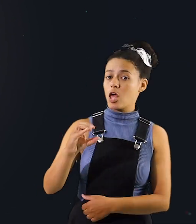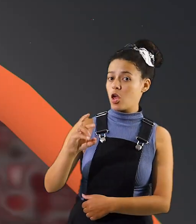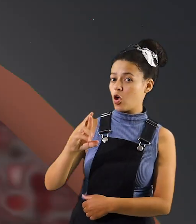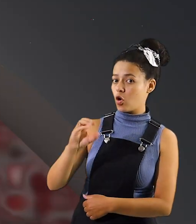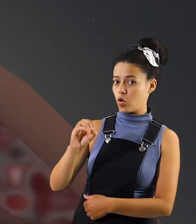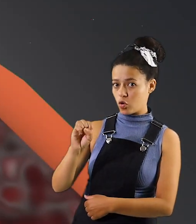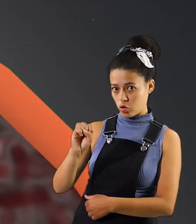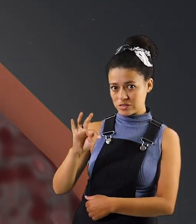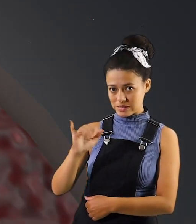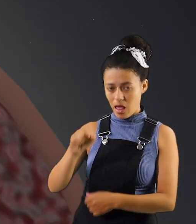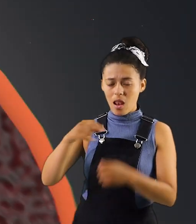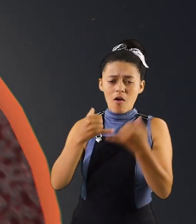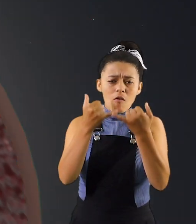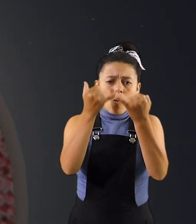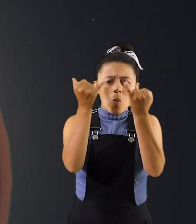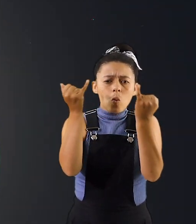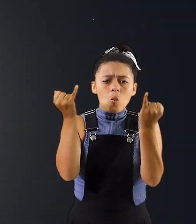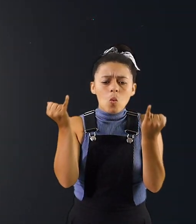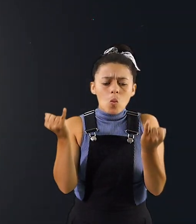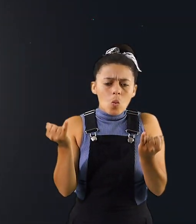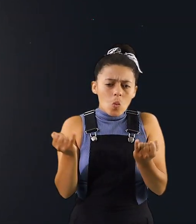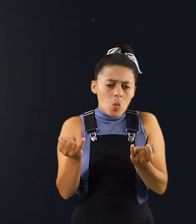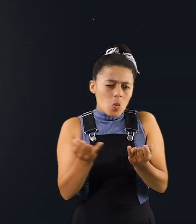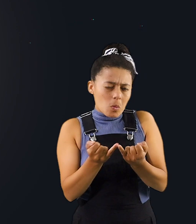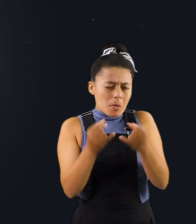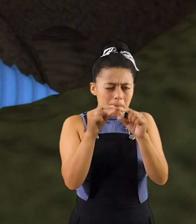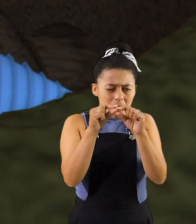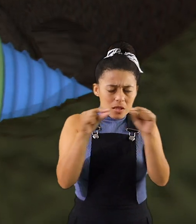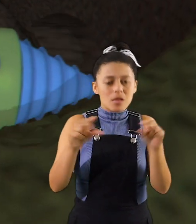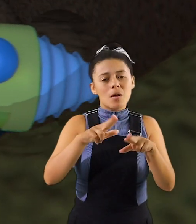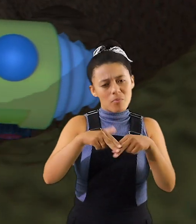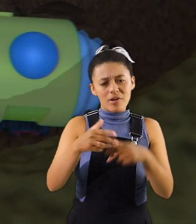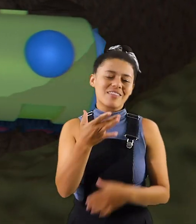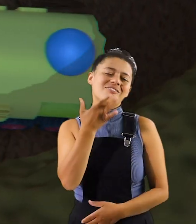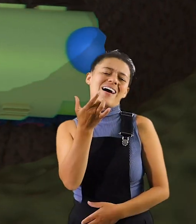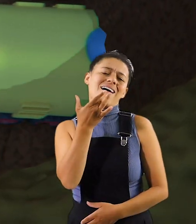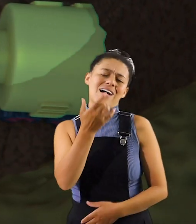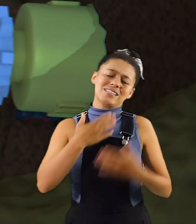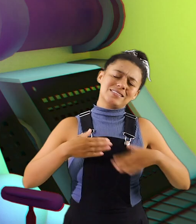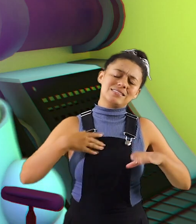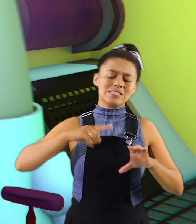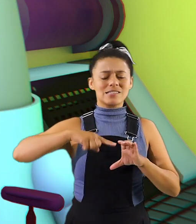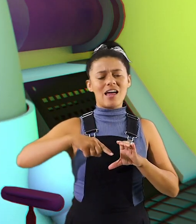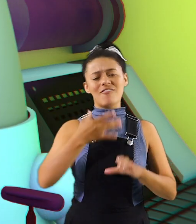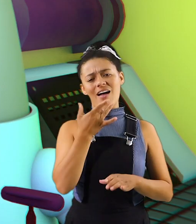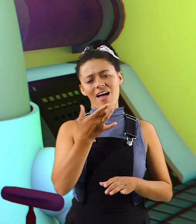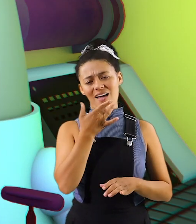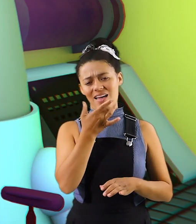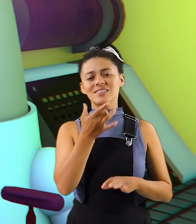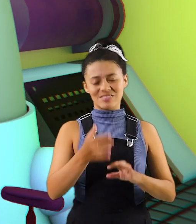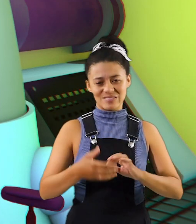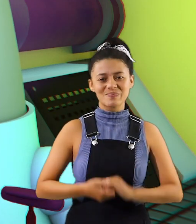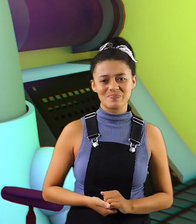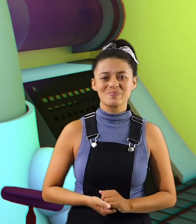crosta. Essa é a mais fina de todas as suas camadas. Por isso é que estamos tranquilos, né, John?